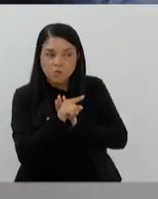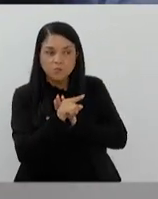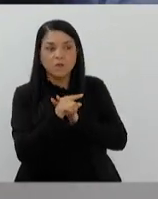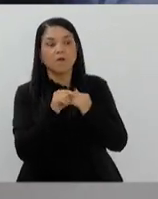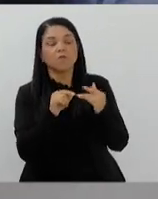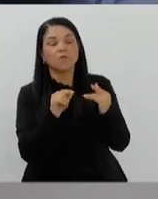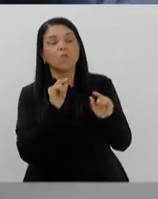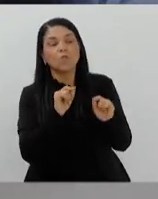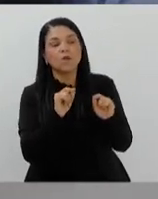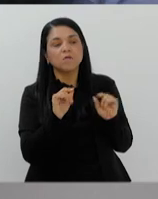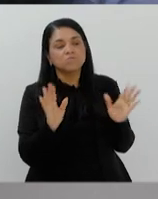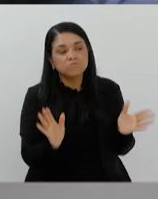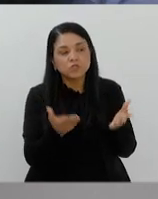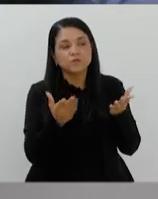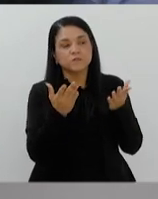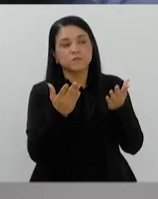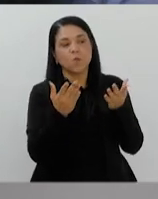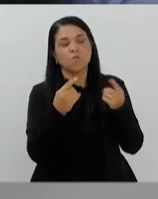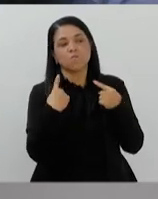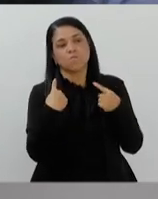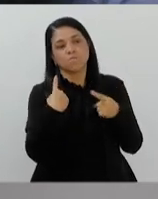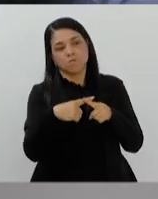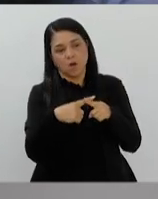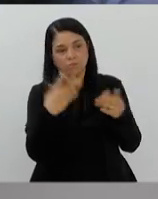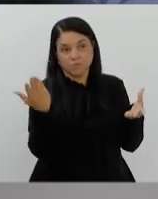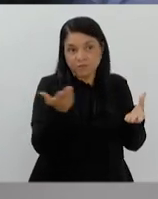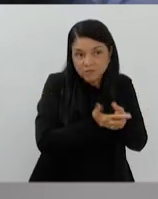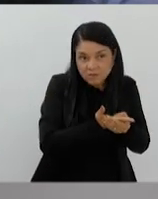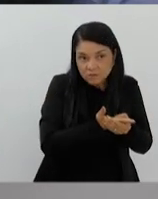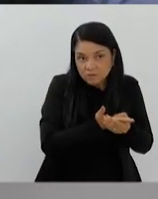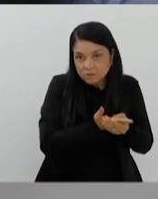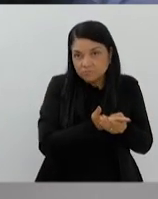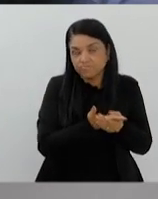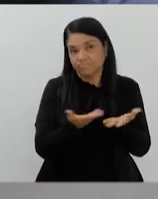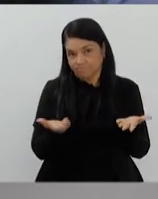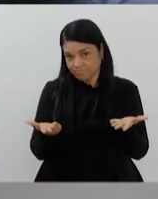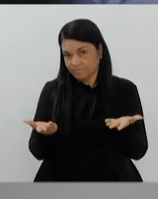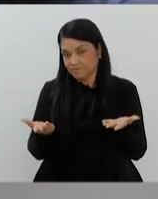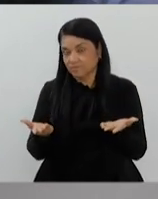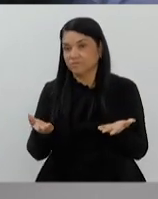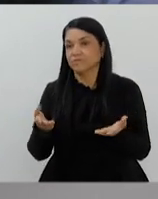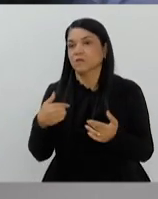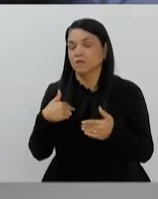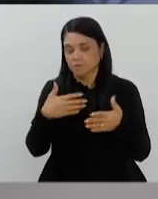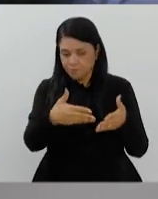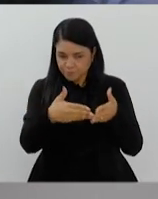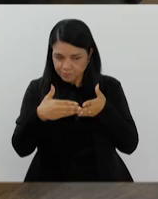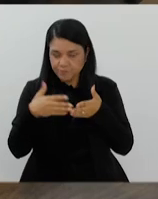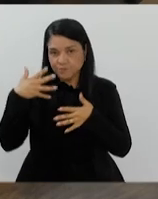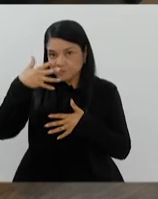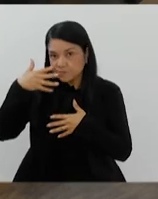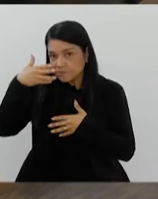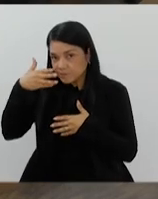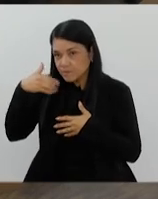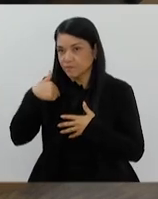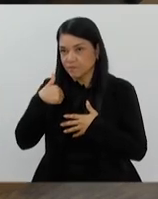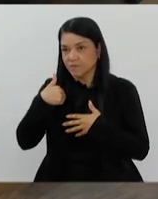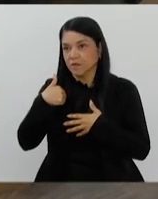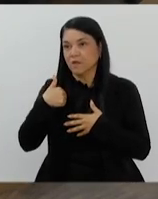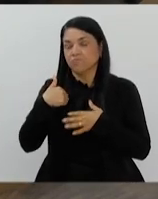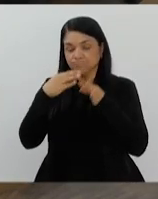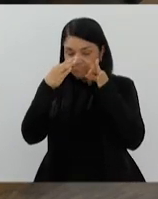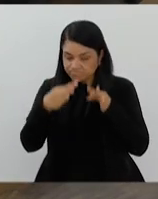motivação concreta desse processo E aí tem que se arrumar por isso Deputado me permite a parte por isso é que eu acho